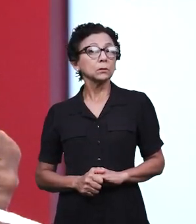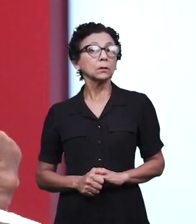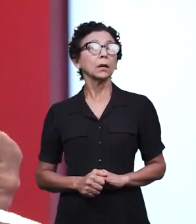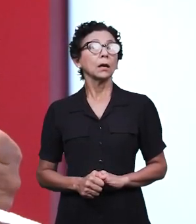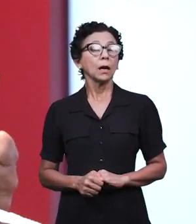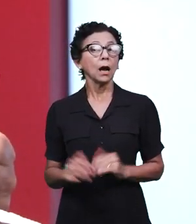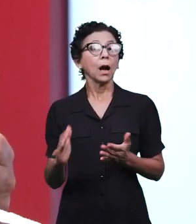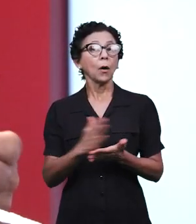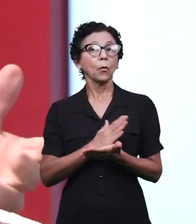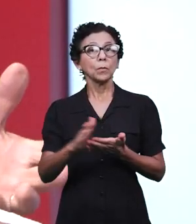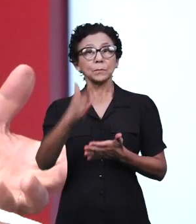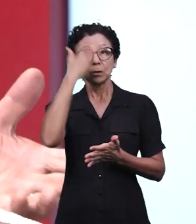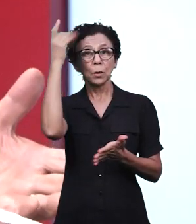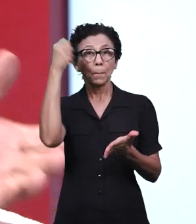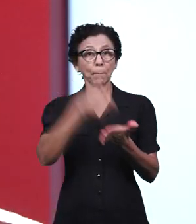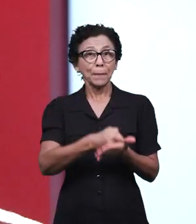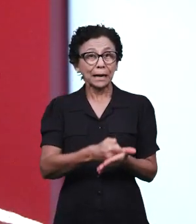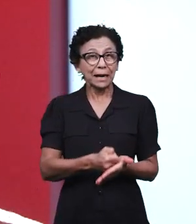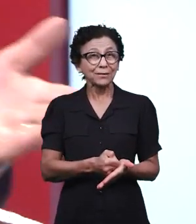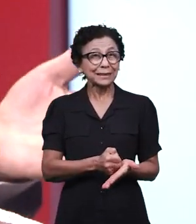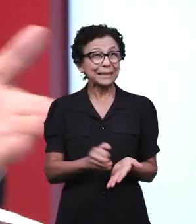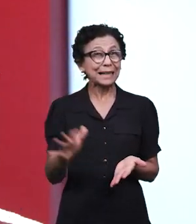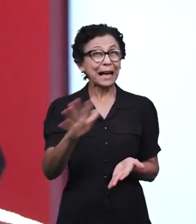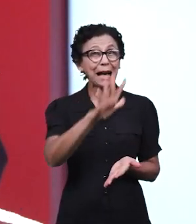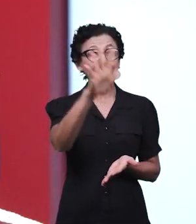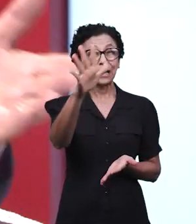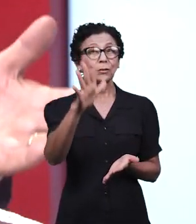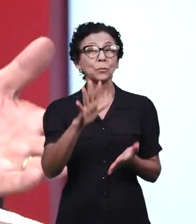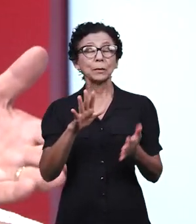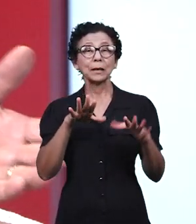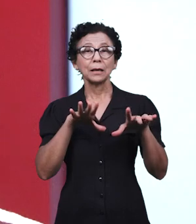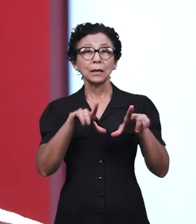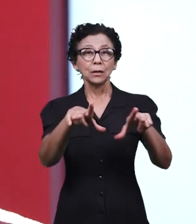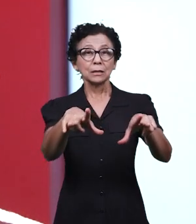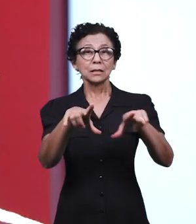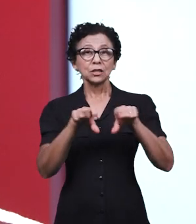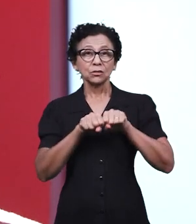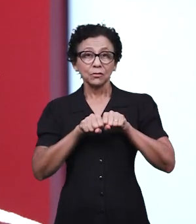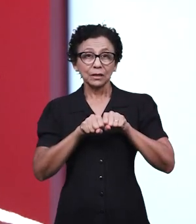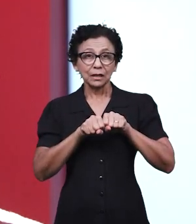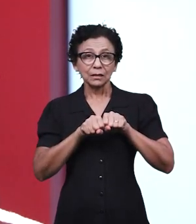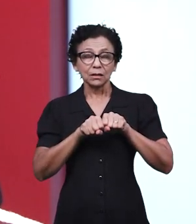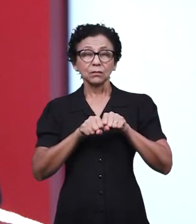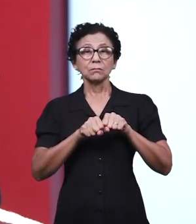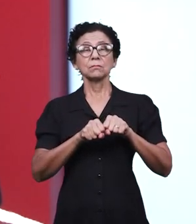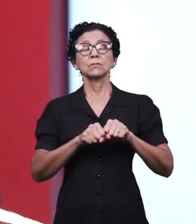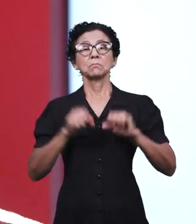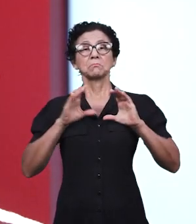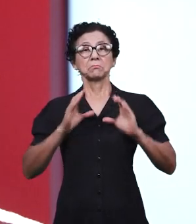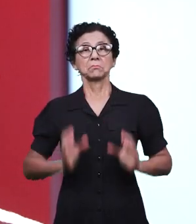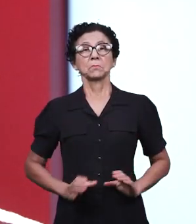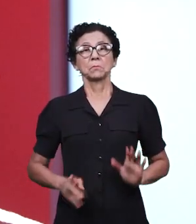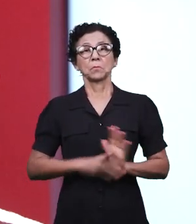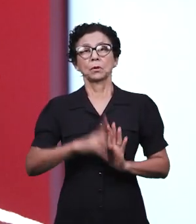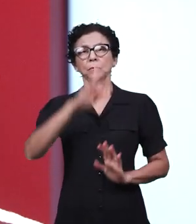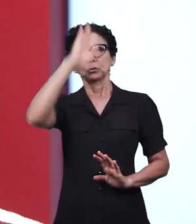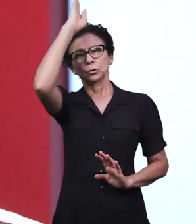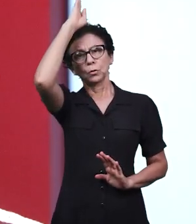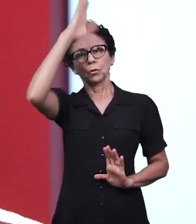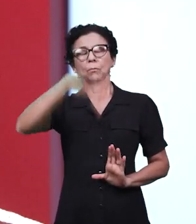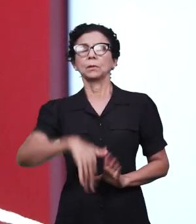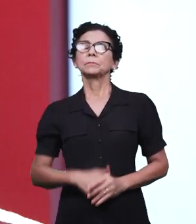tinha. E Festo disse: apelaste para César irás. Mas Festo não estava